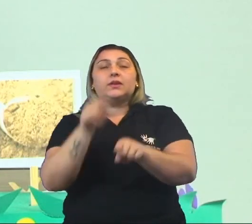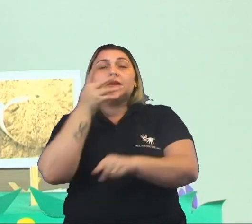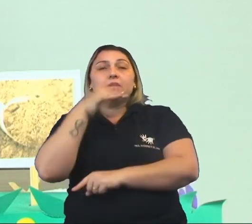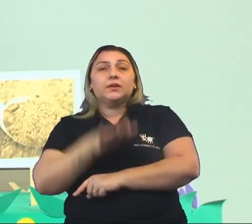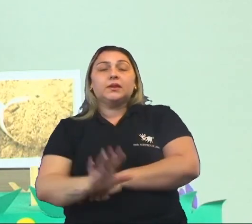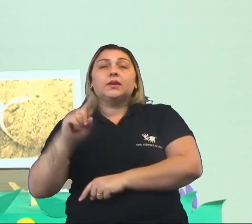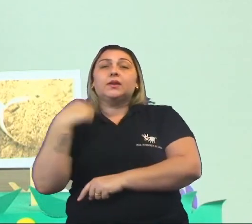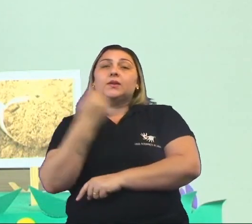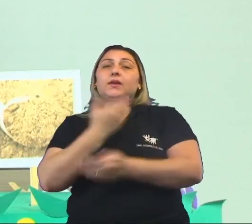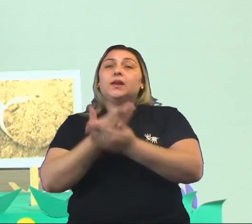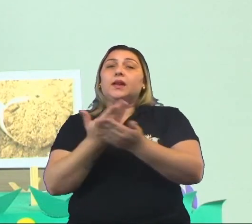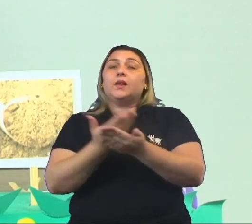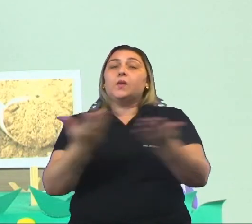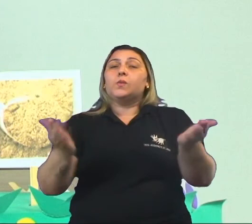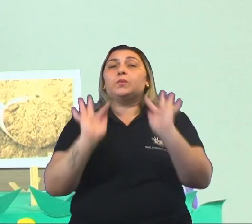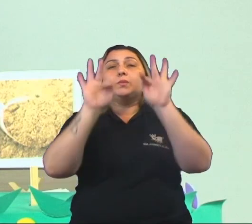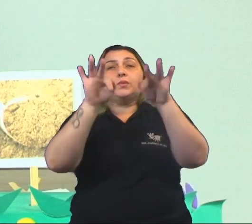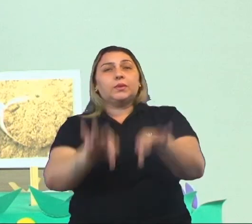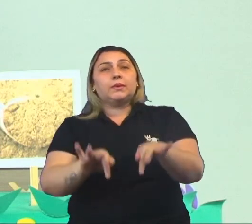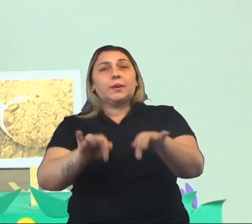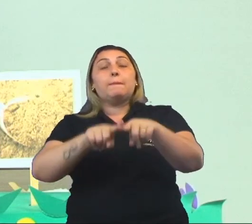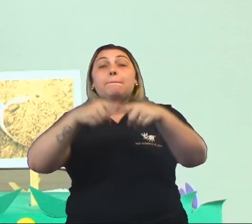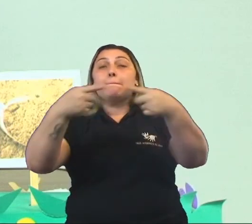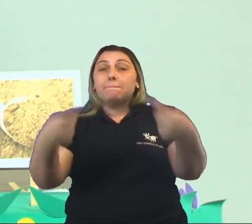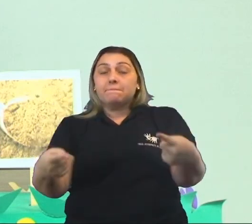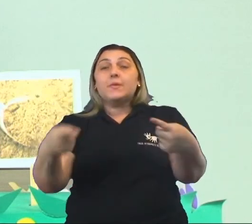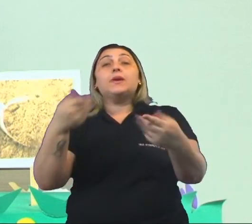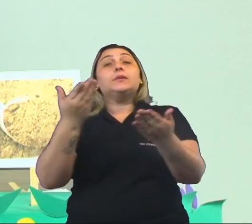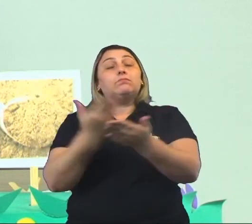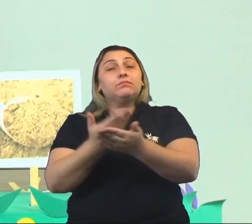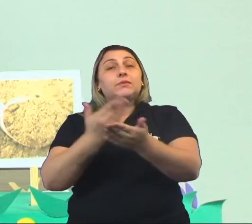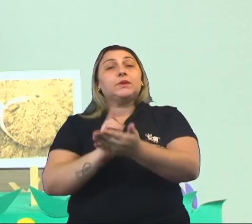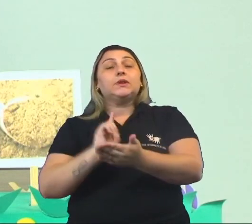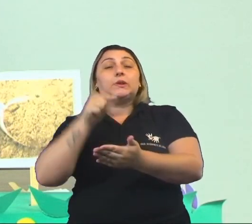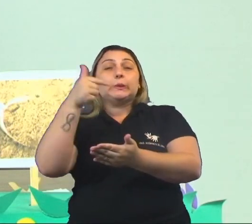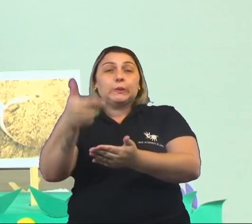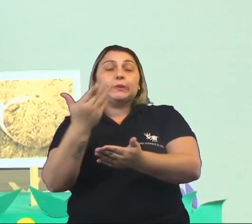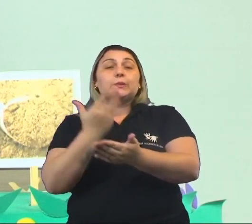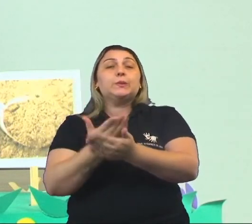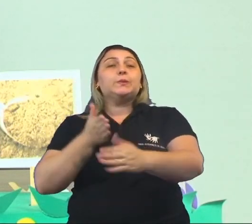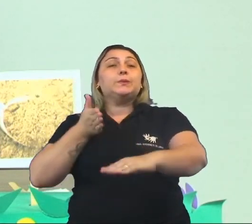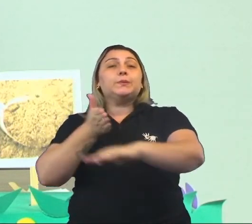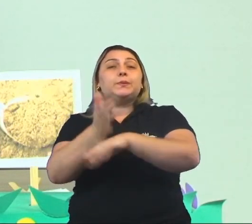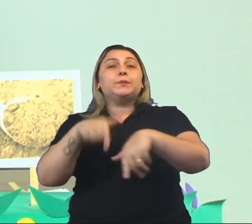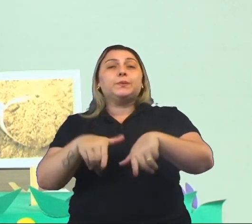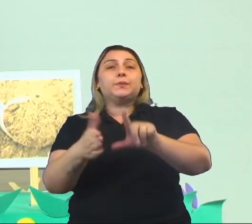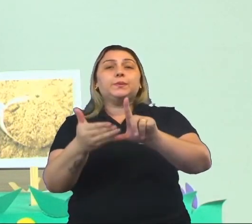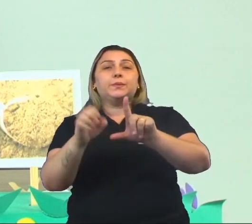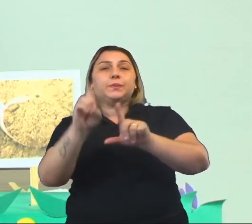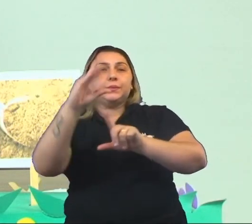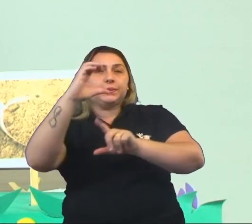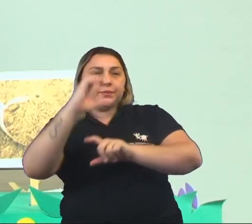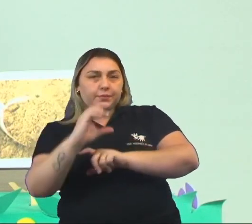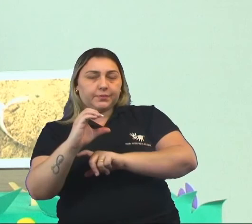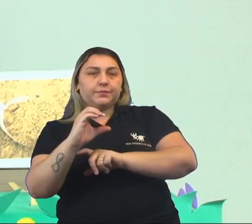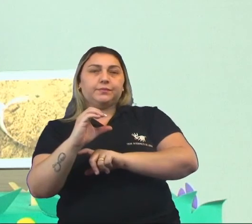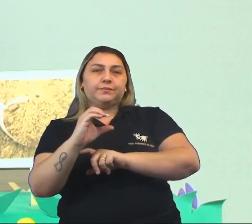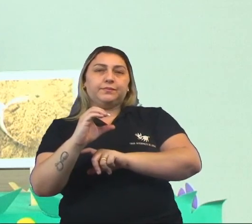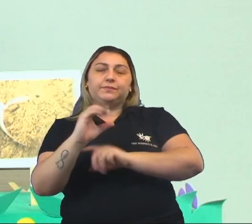a nossa aula de hoje chegou ao fim. Mas para esta e outras aulas, acesse